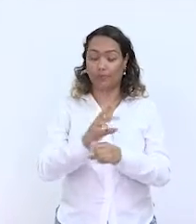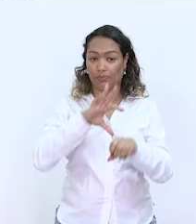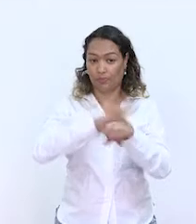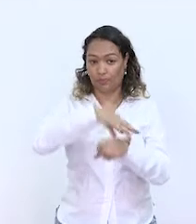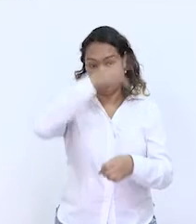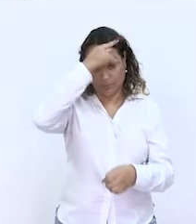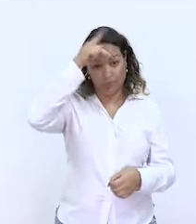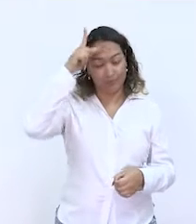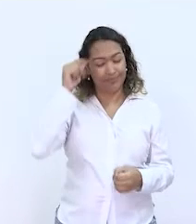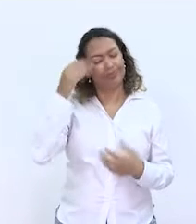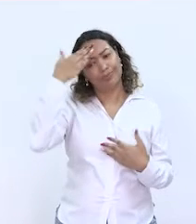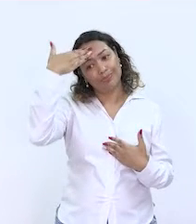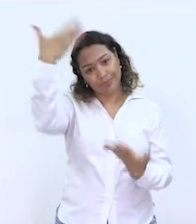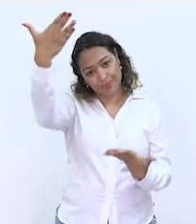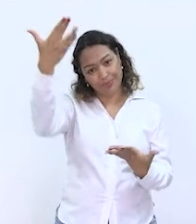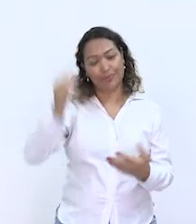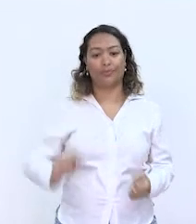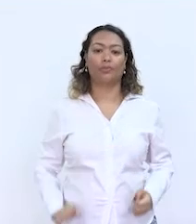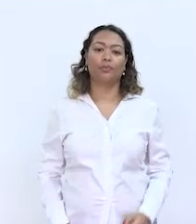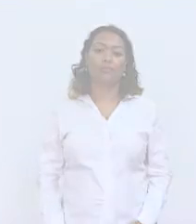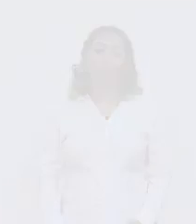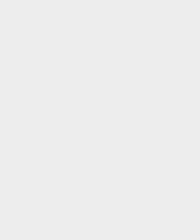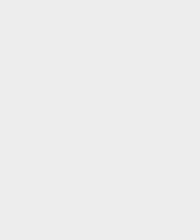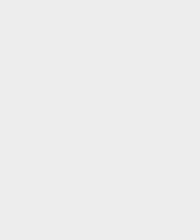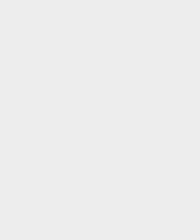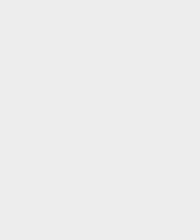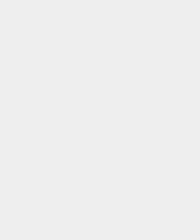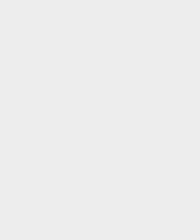nosso património Municipal Muito obrigado